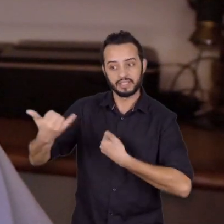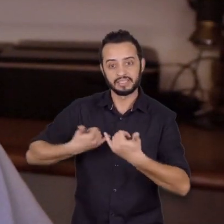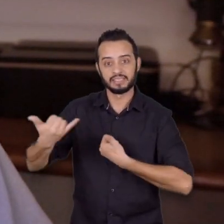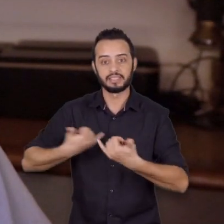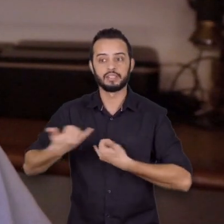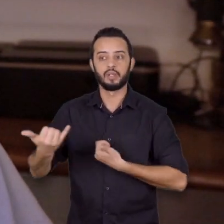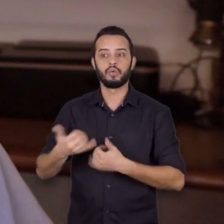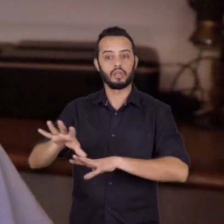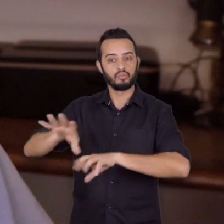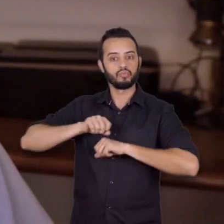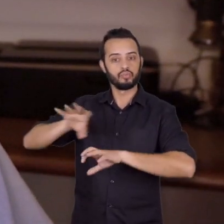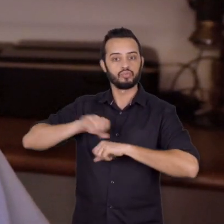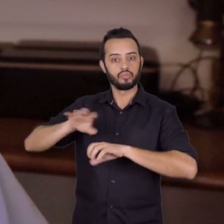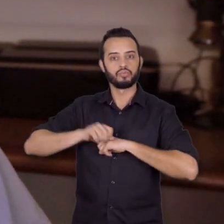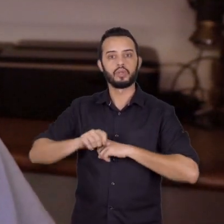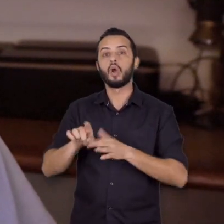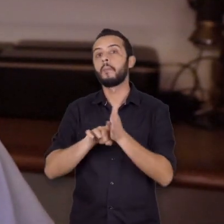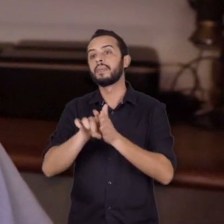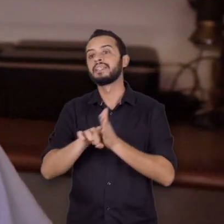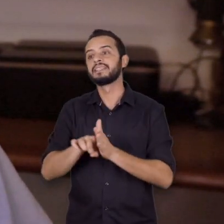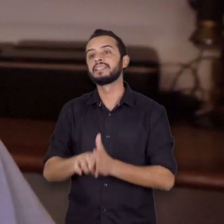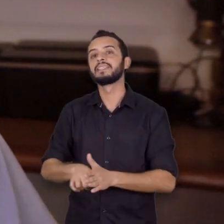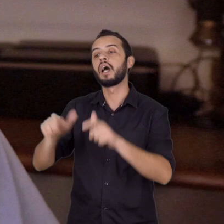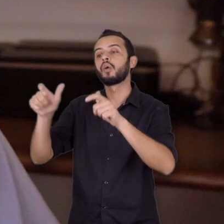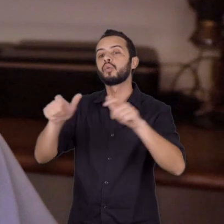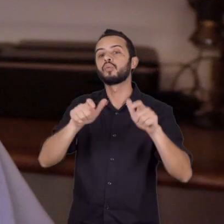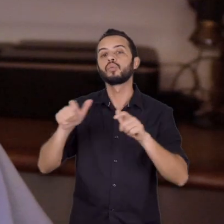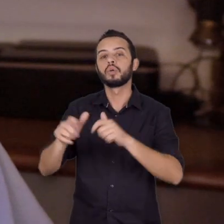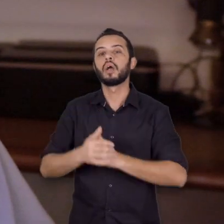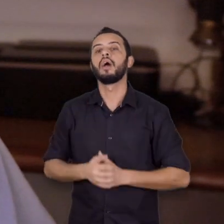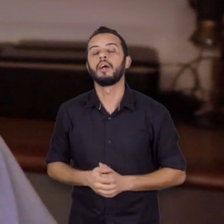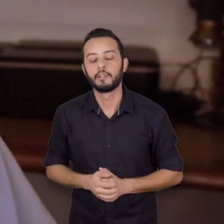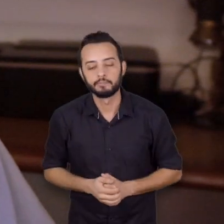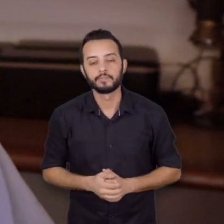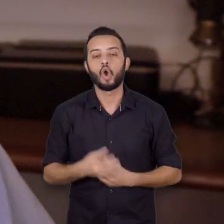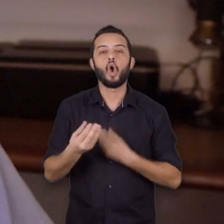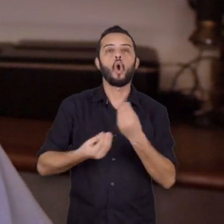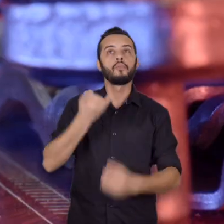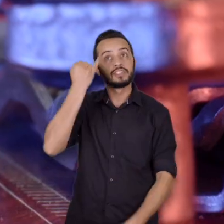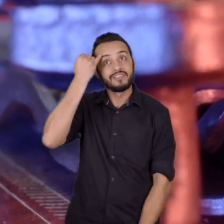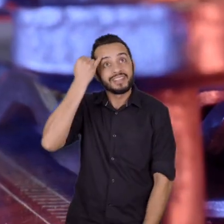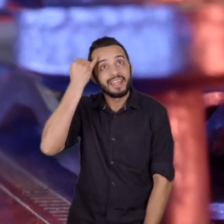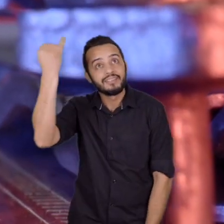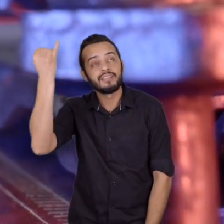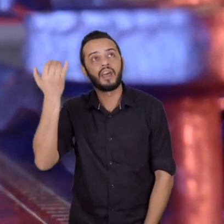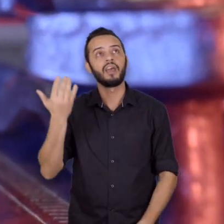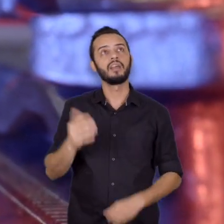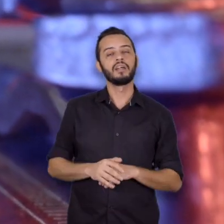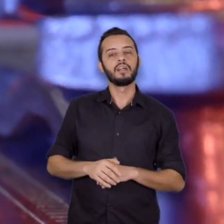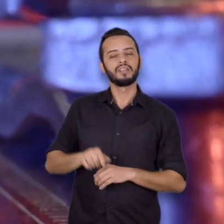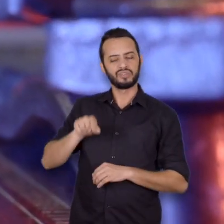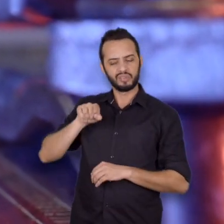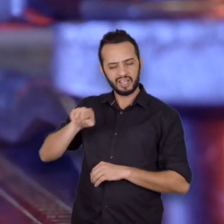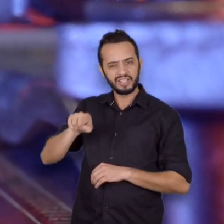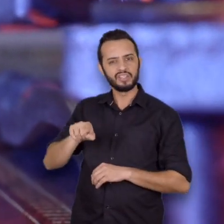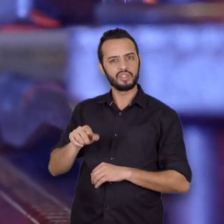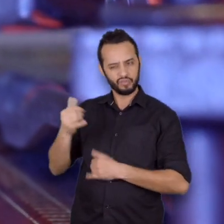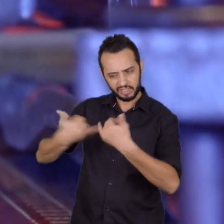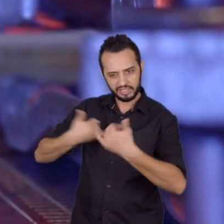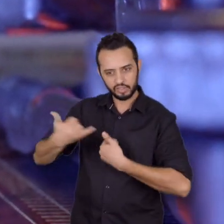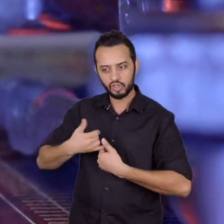você acessa, que informação, onde é que você vai buscar, como que você tem realmente ideia do que aquilo que